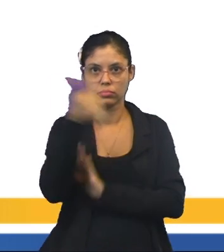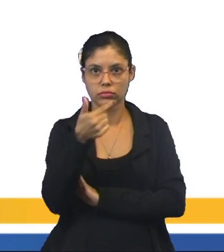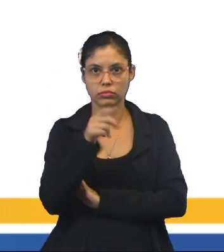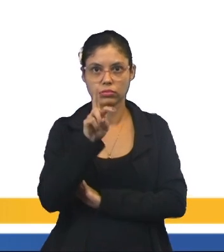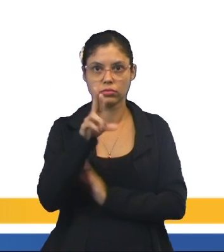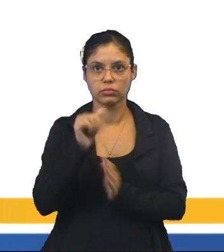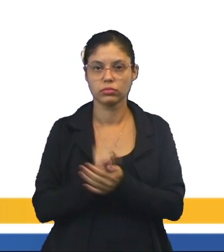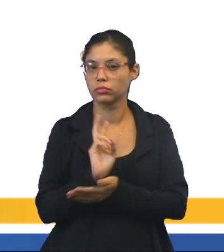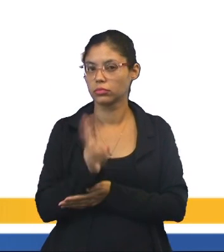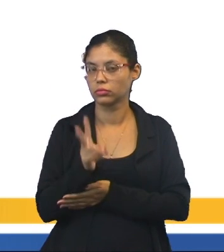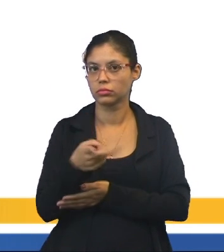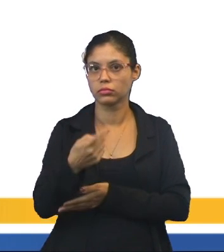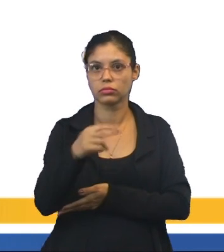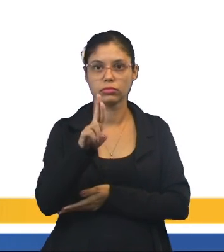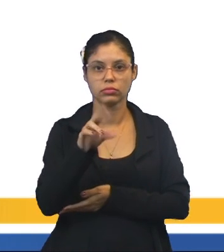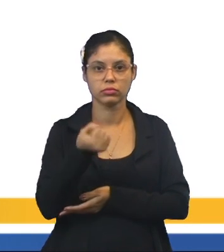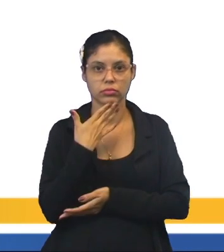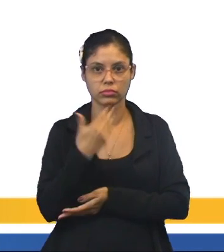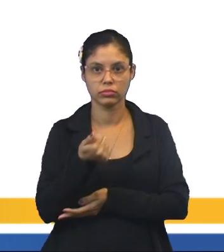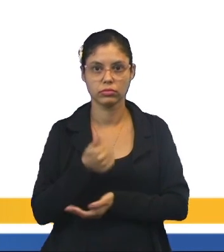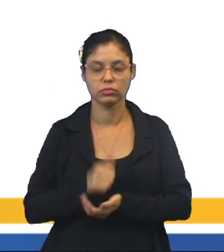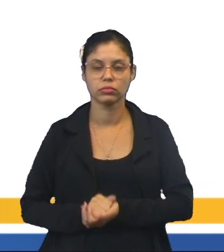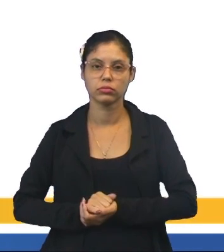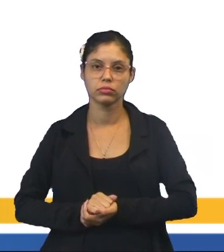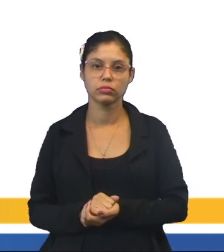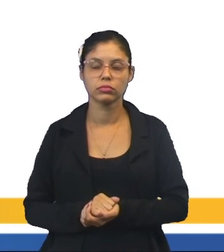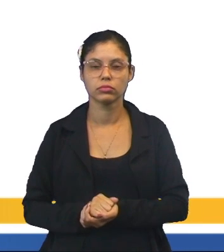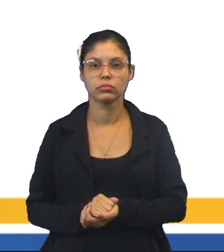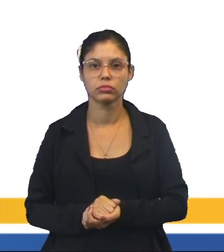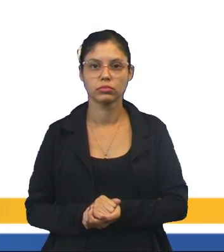segundo grau. Tudo bem?